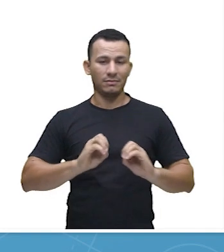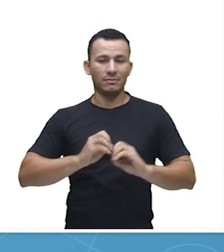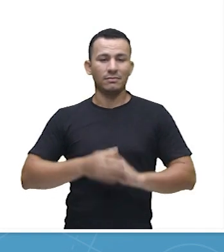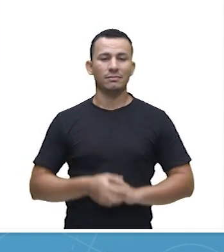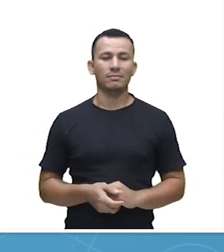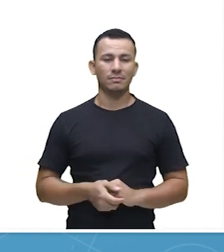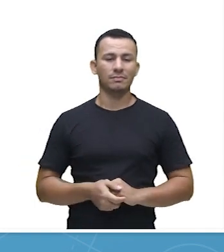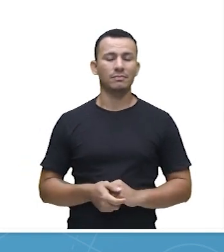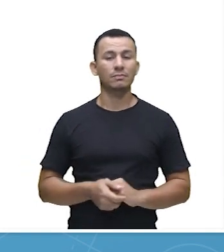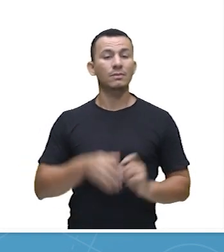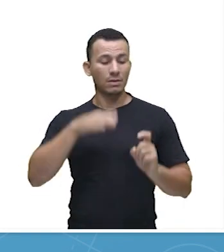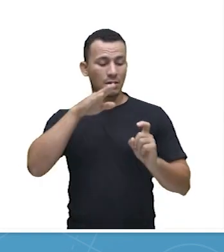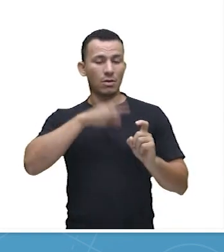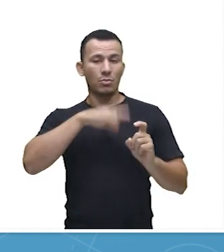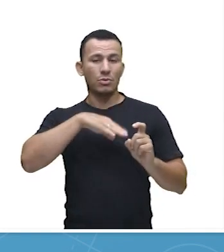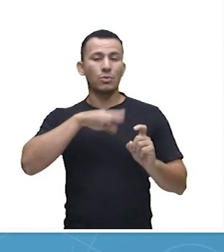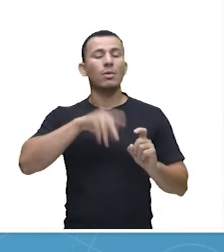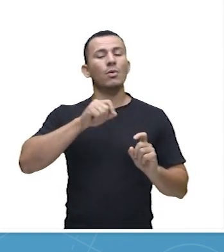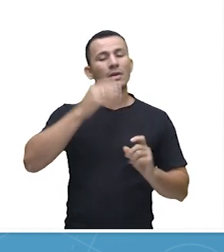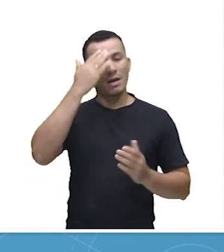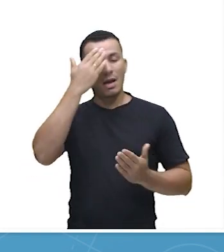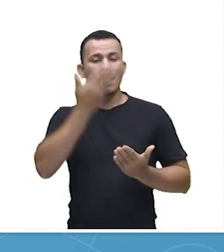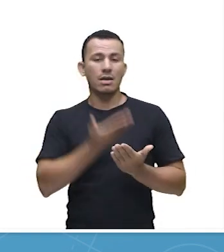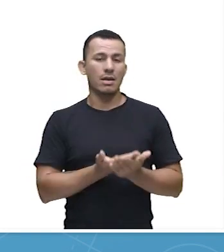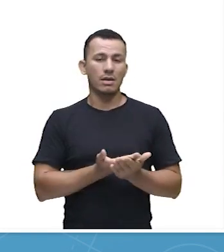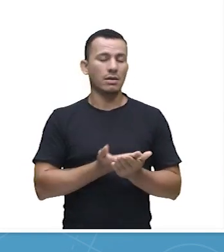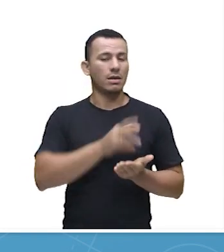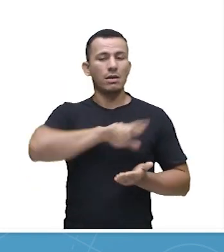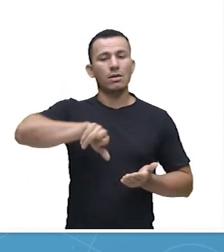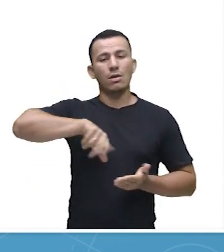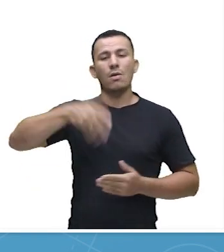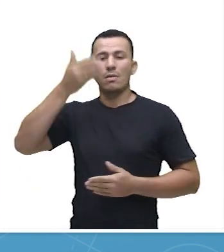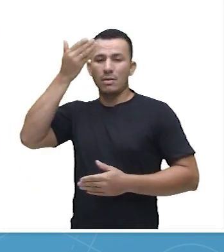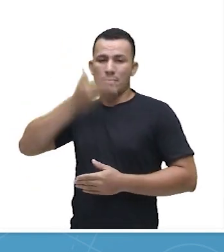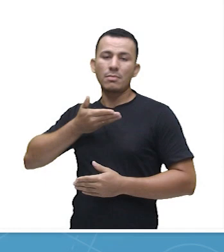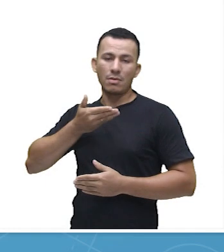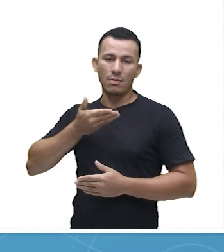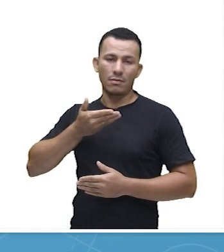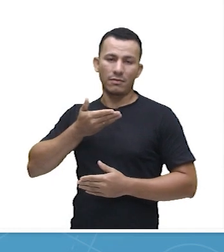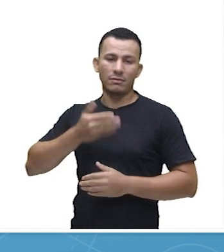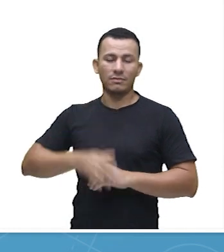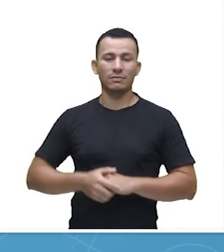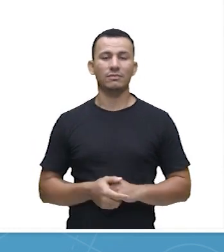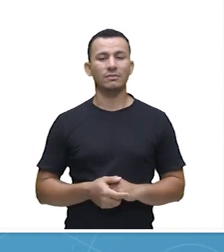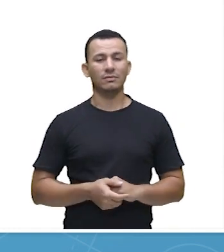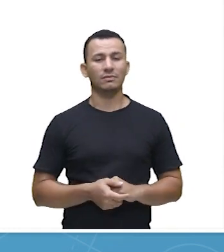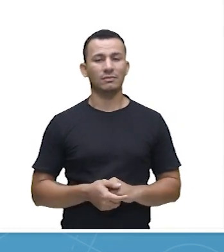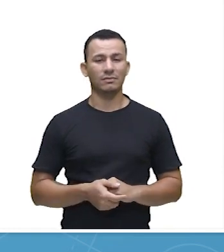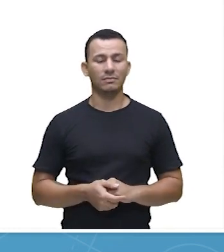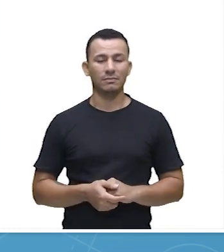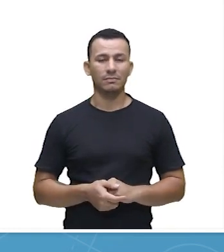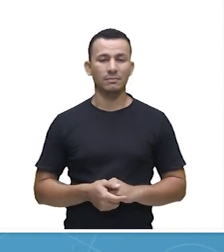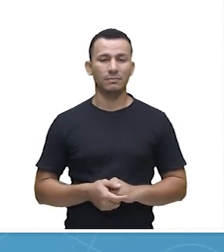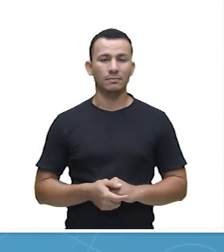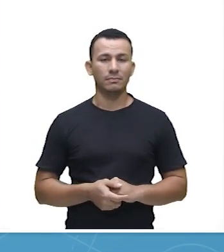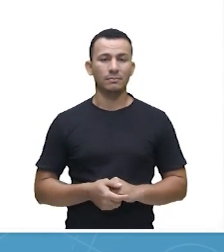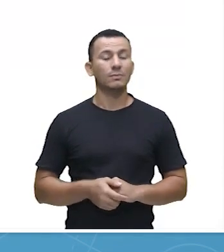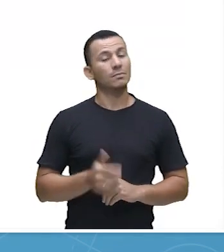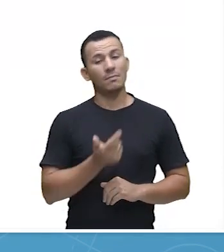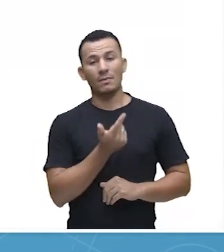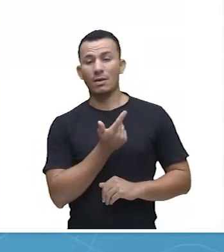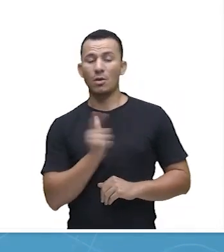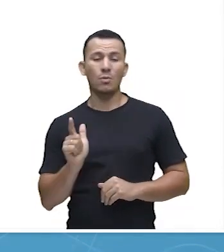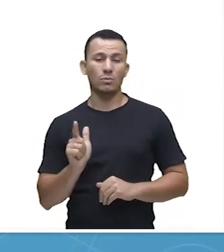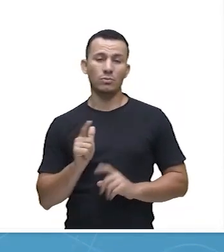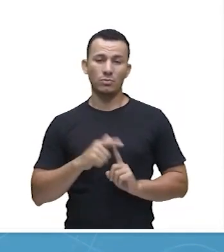do mito é a crença e não a evidência racional. Então, exatamente isso, é um outro tipo de